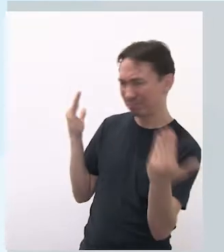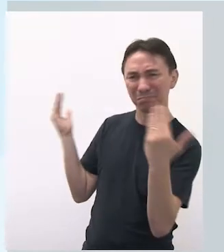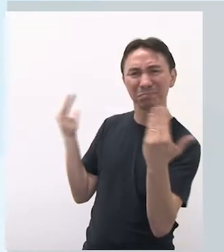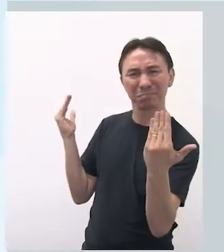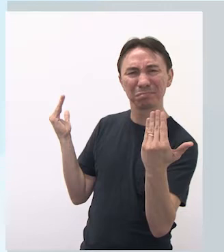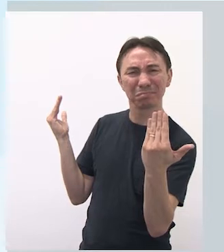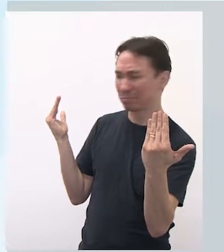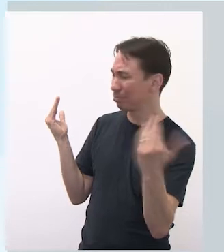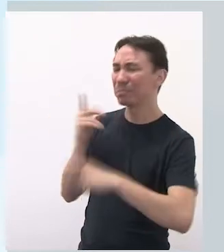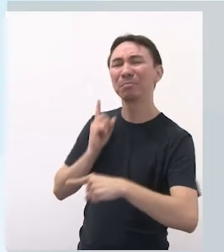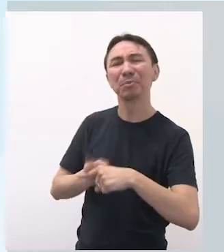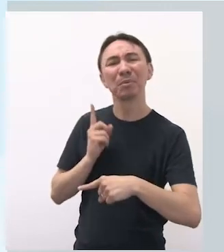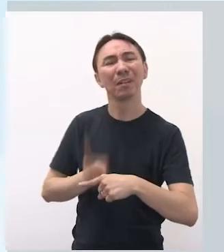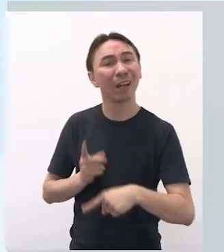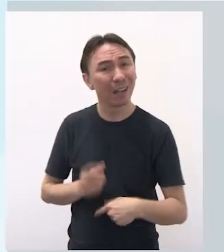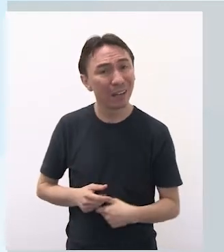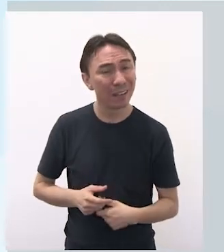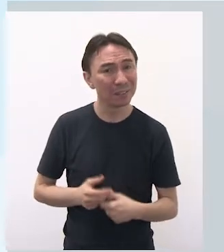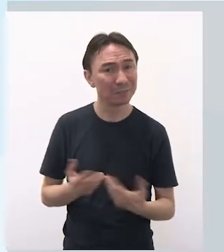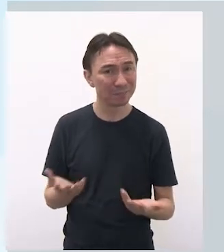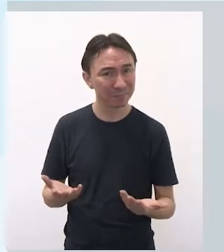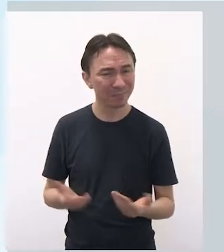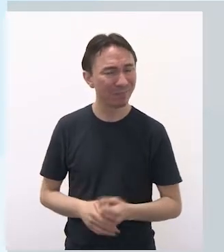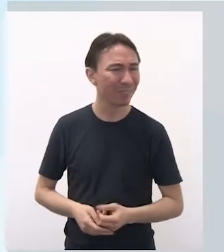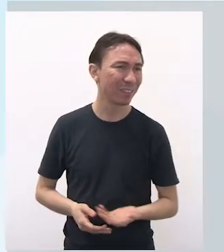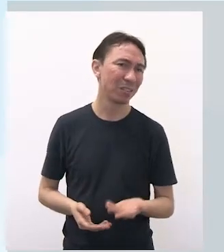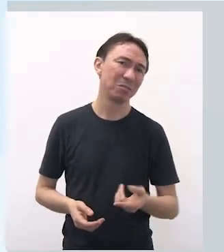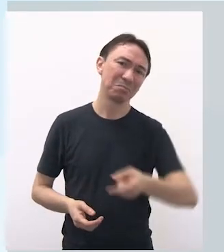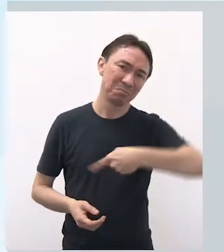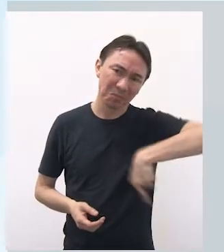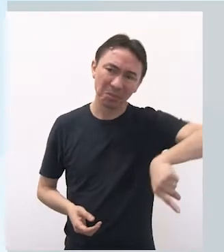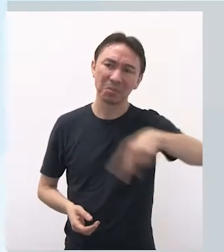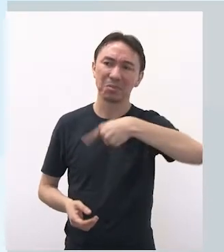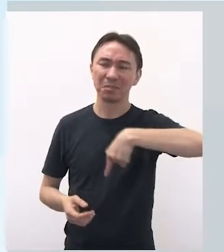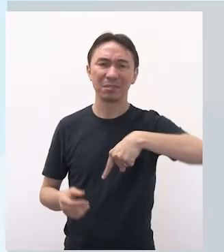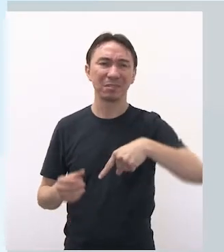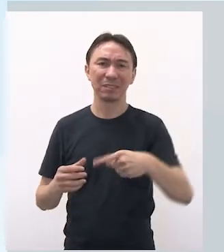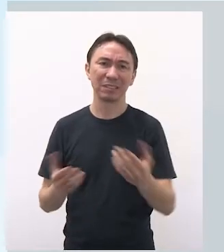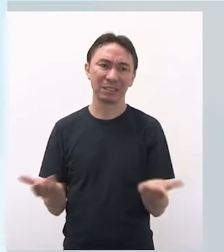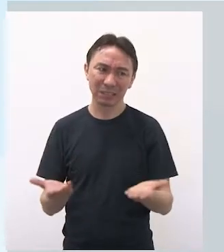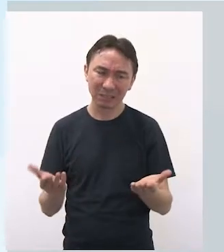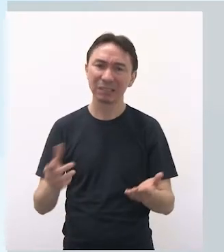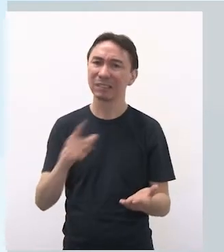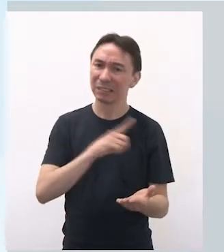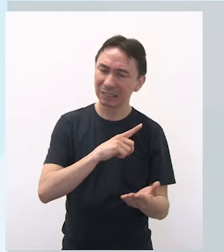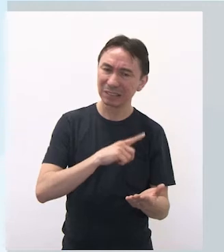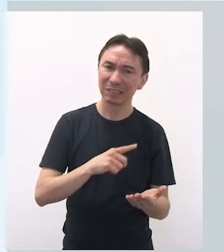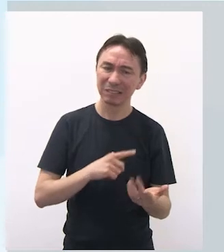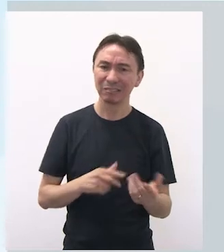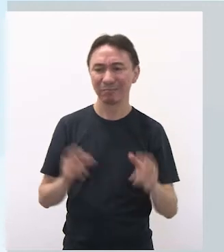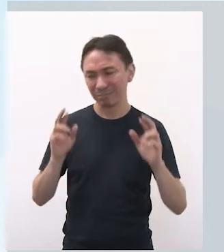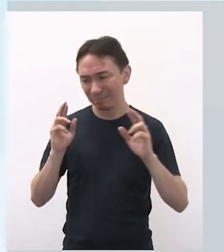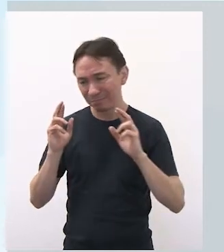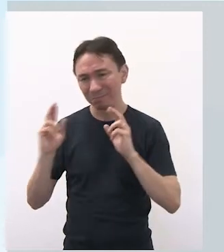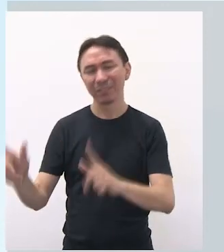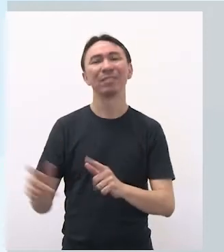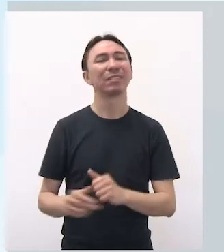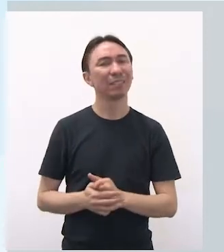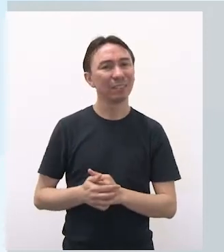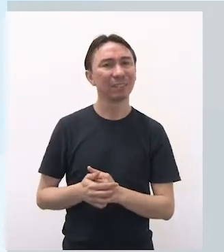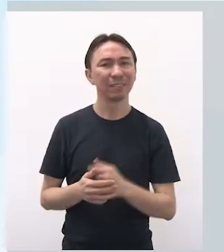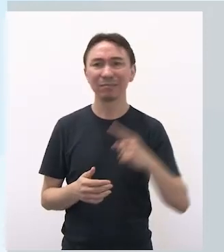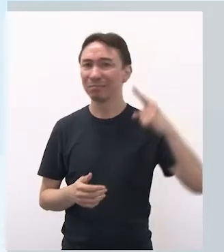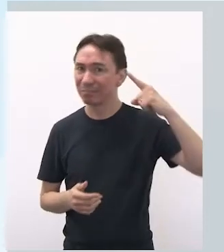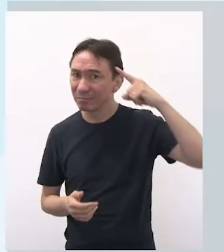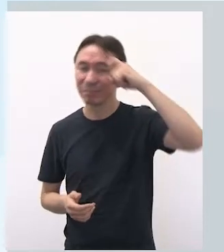teve um momento tão diferente, com tantos desafios, onde os nossos estudantes não tiveram a